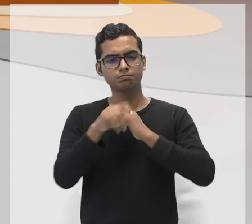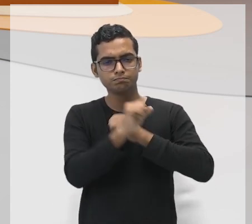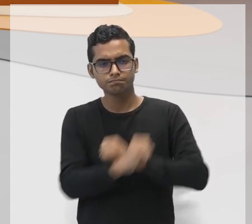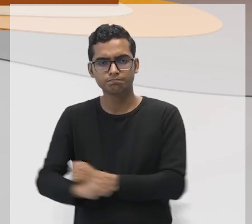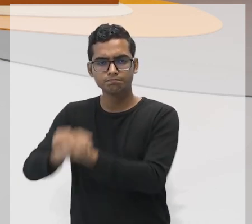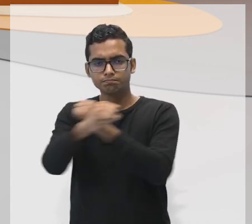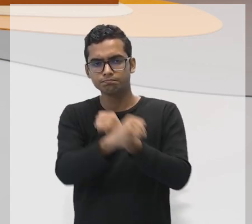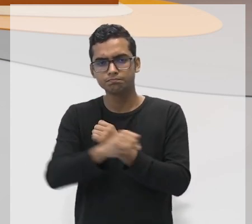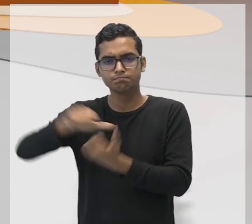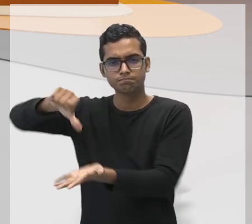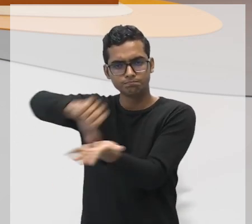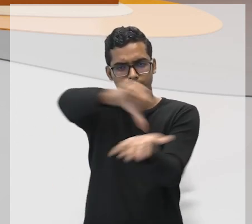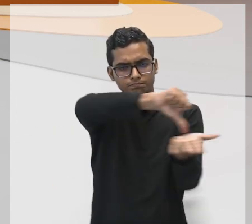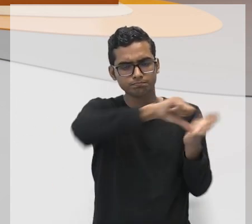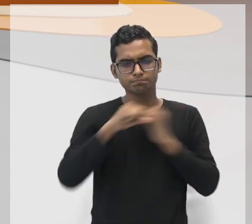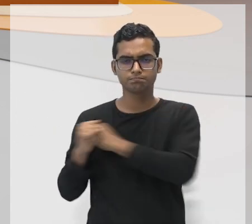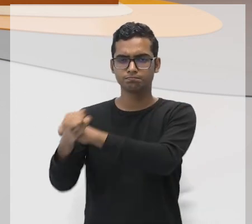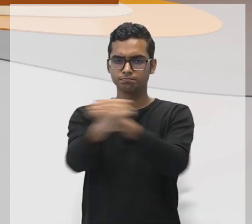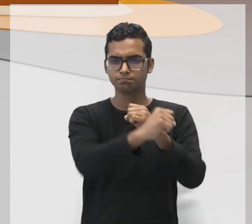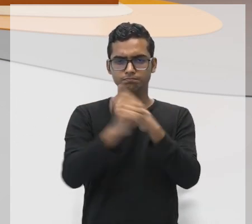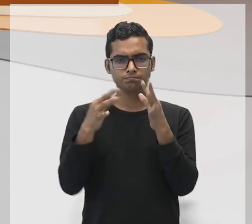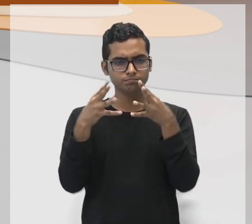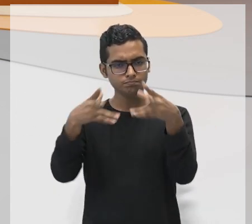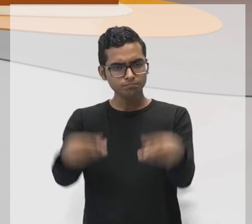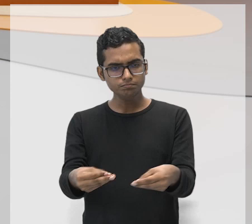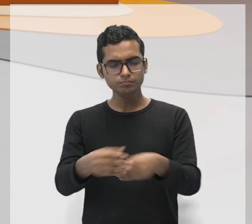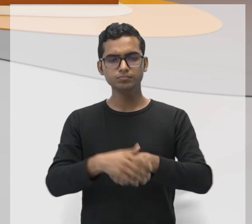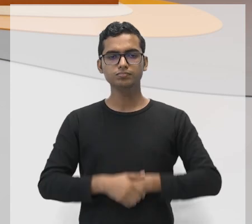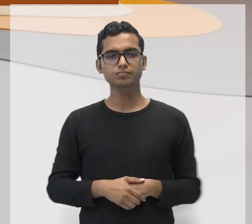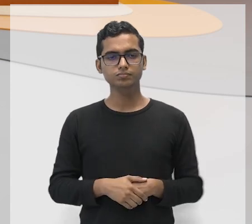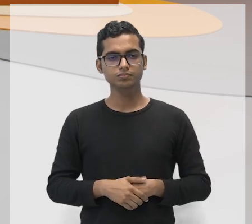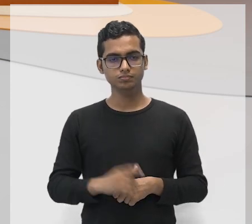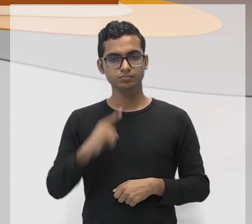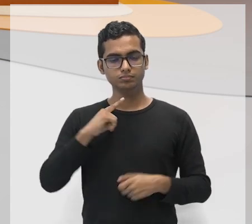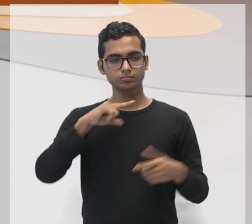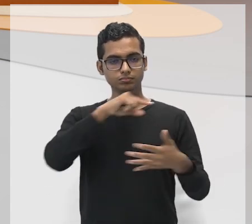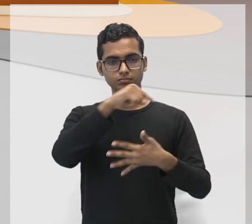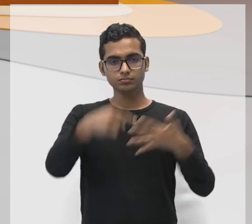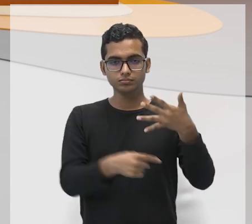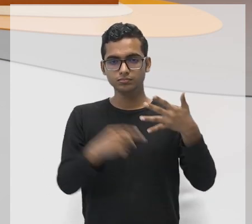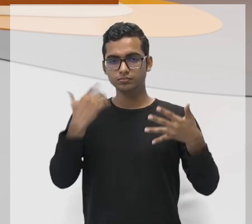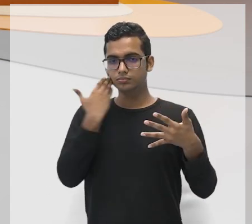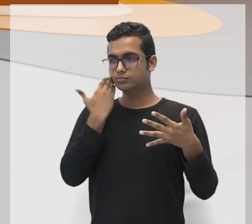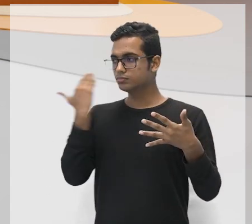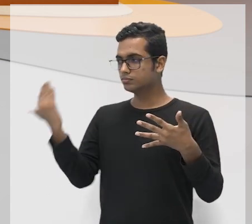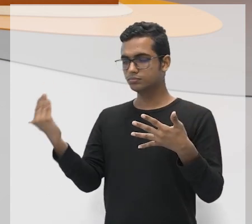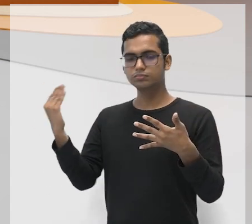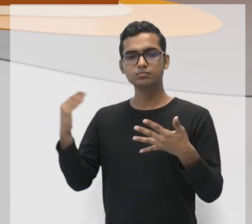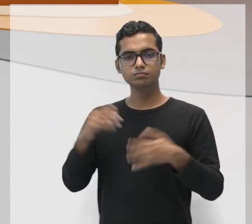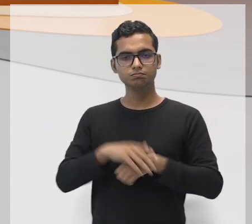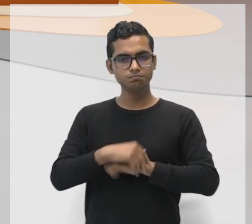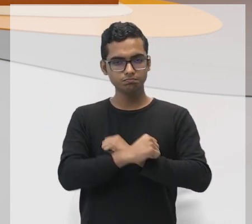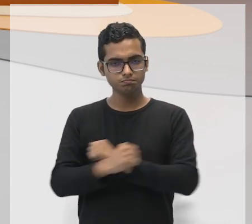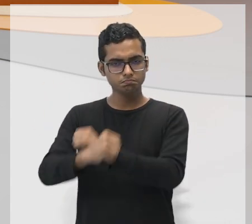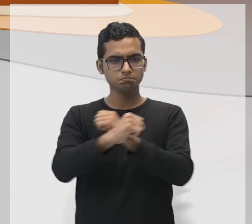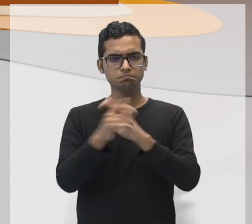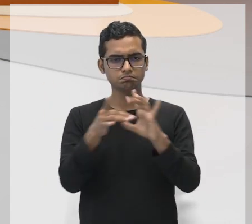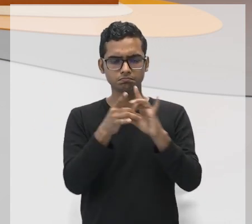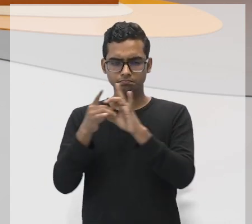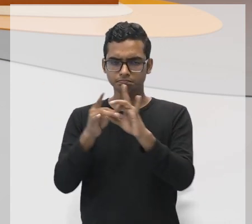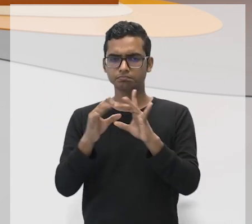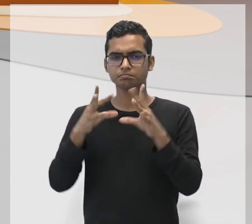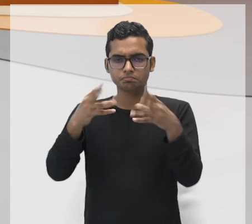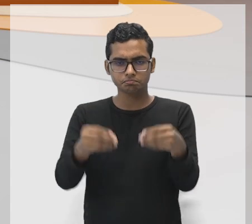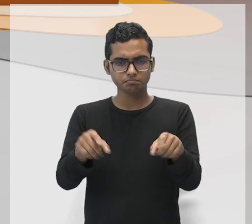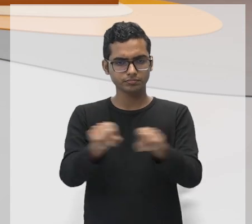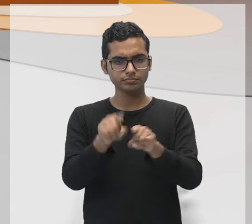são preservados em sua totalidade. E a gente vai ter 5 categorias de unidades de proteção integral, que